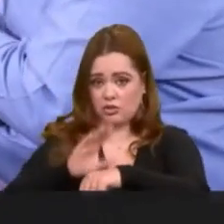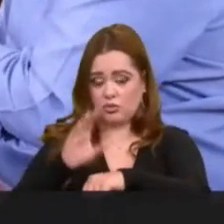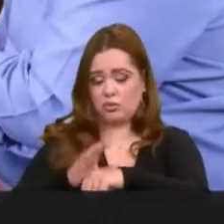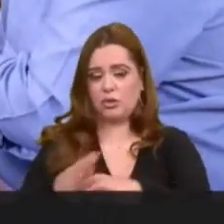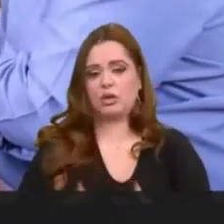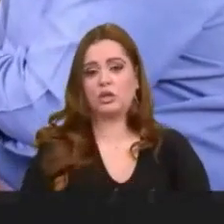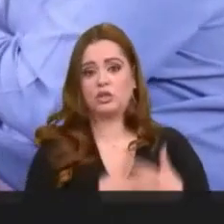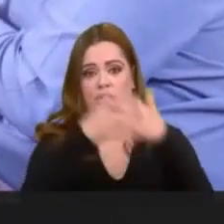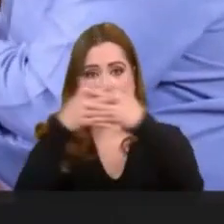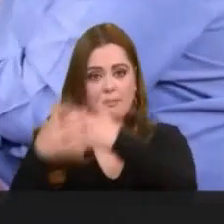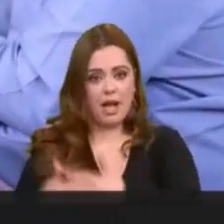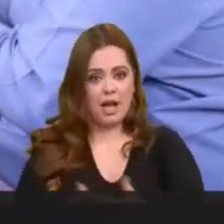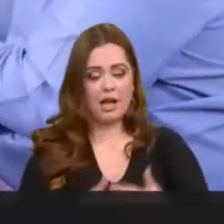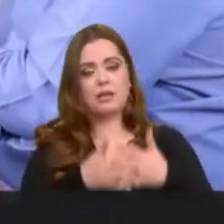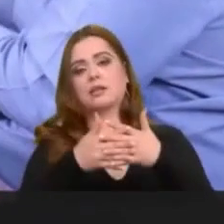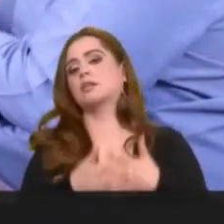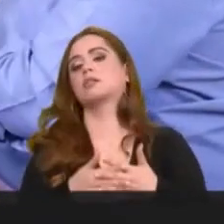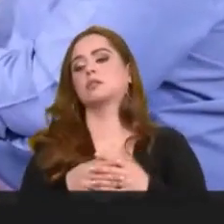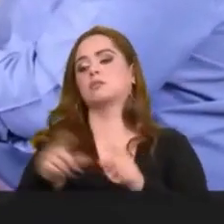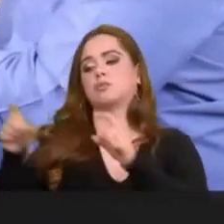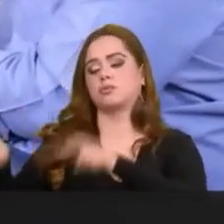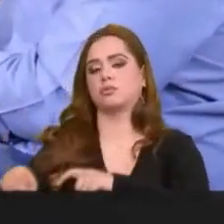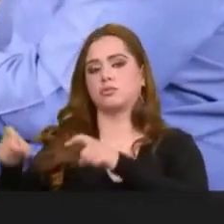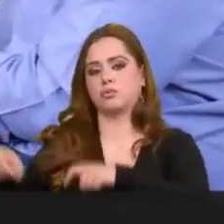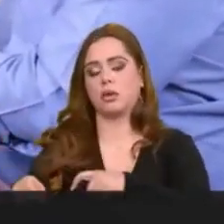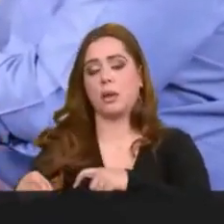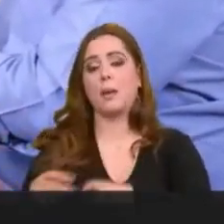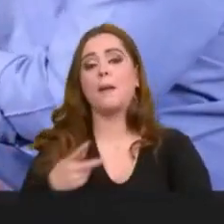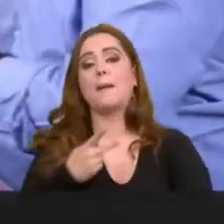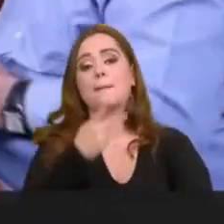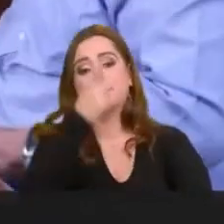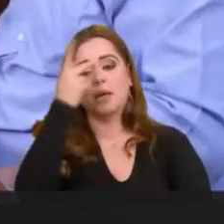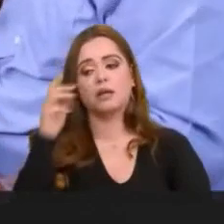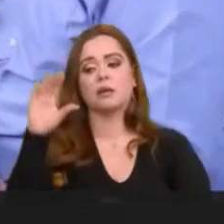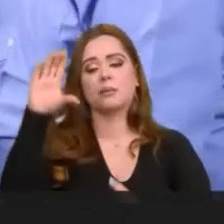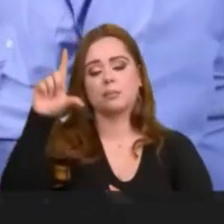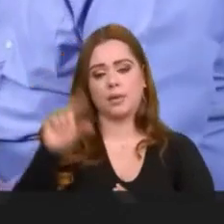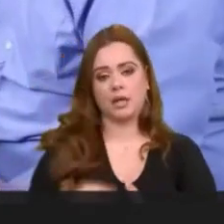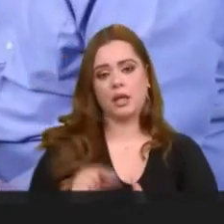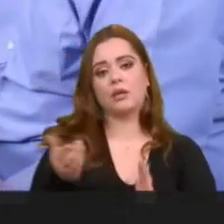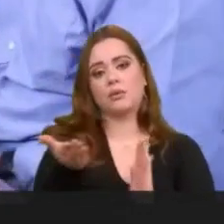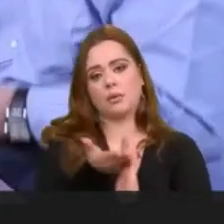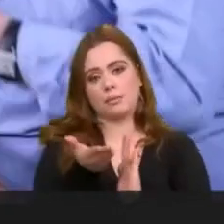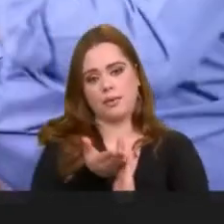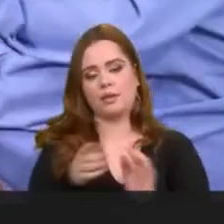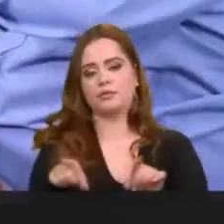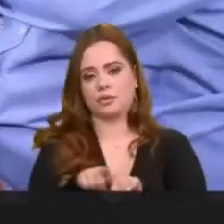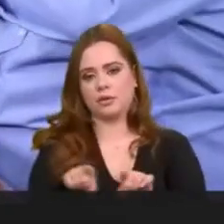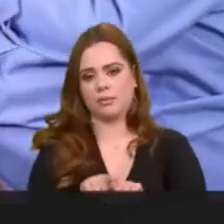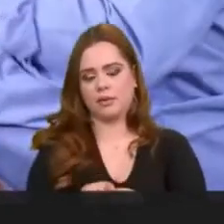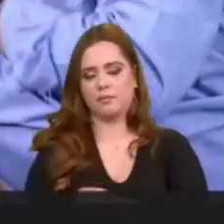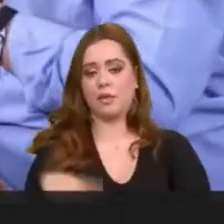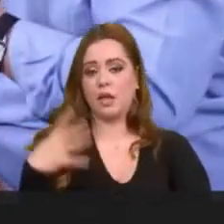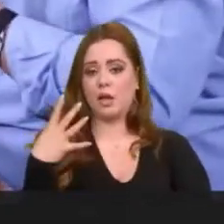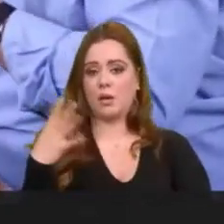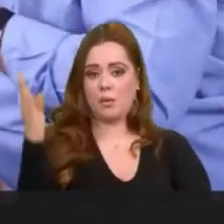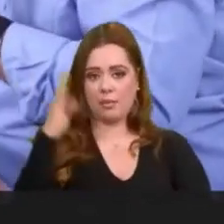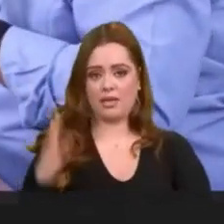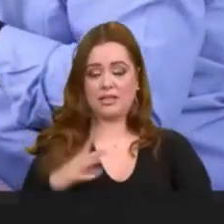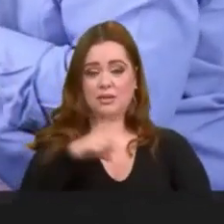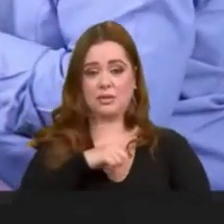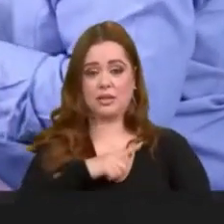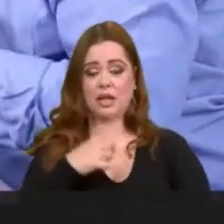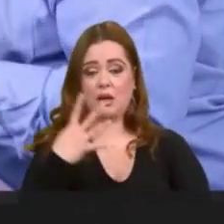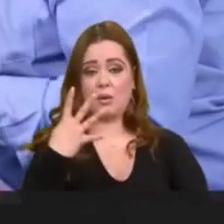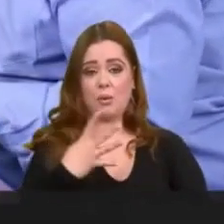implementos agrícolas para o pequeno médio que o Brasil tem 4 milhões e 600 mil produtores